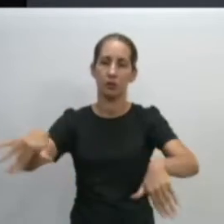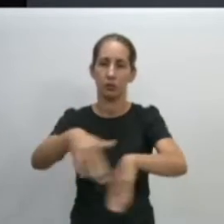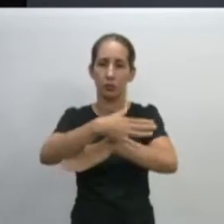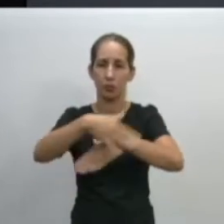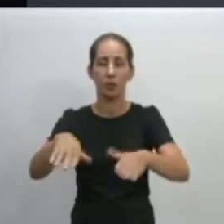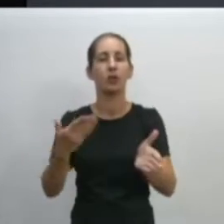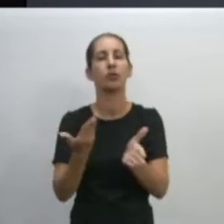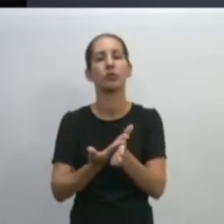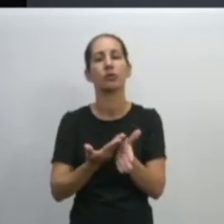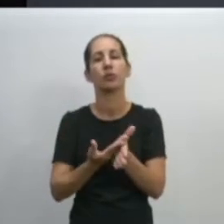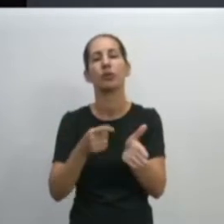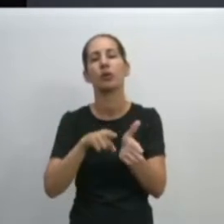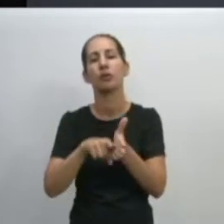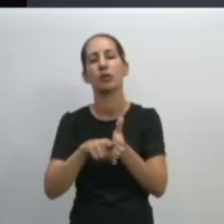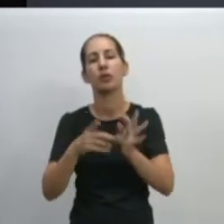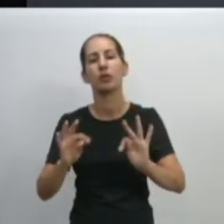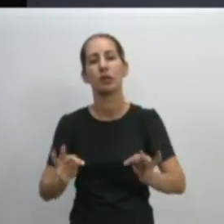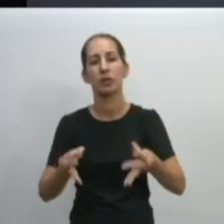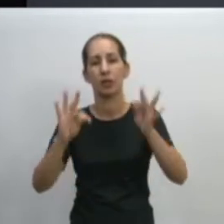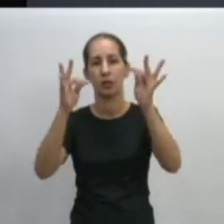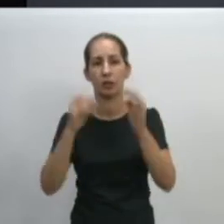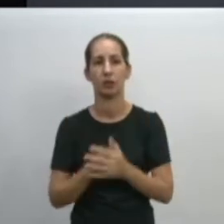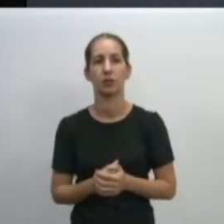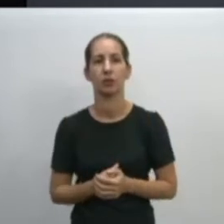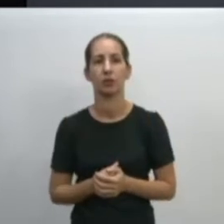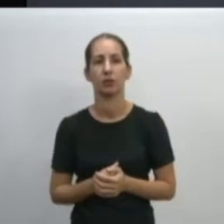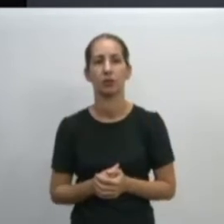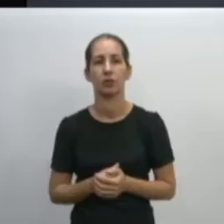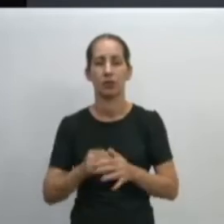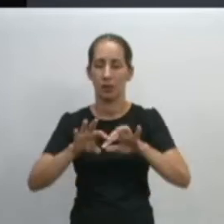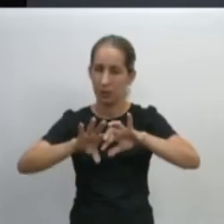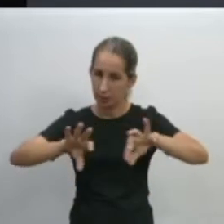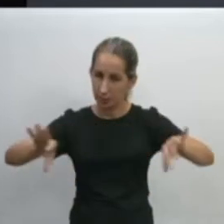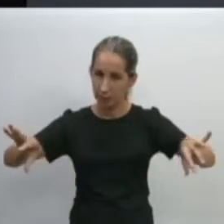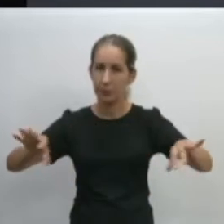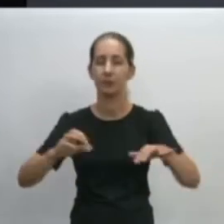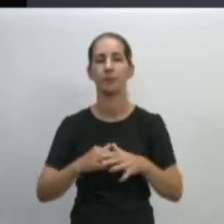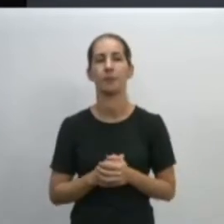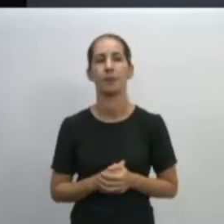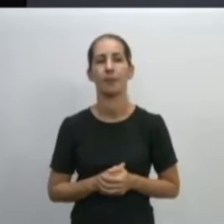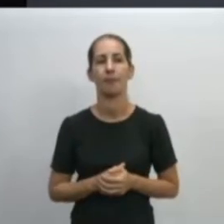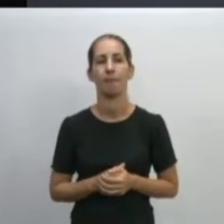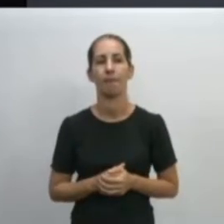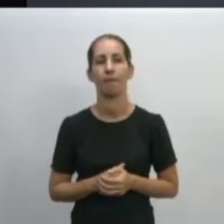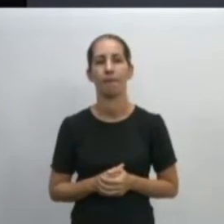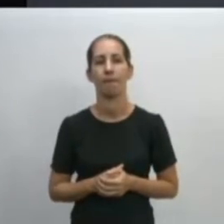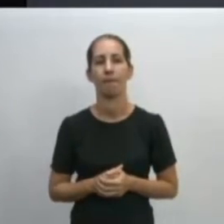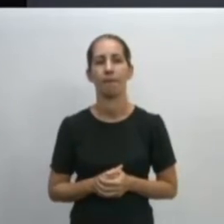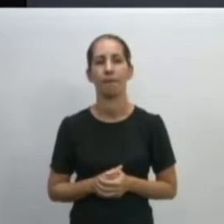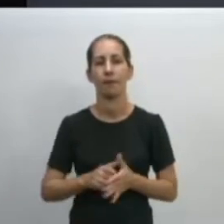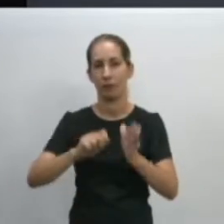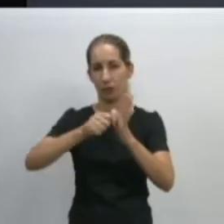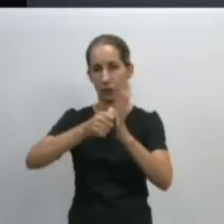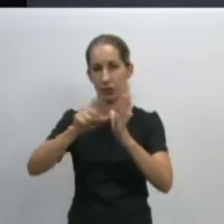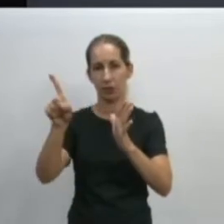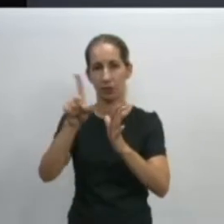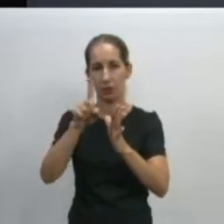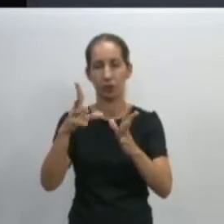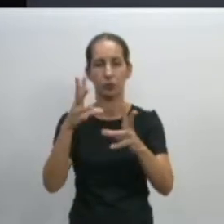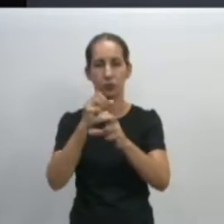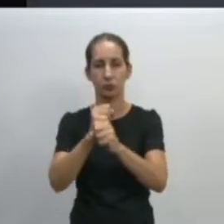o estudo de avaliação técnica na hora da desobstrução e não interditar na sua